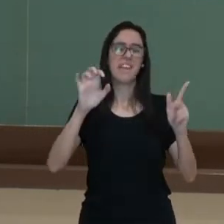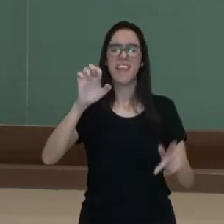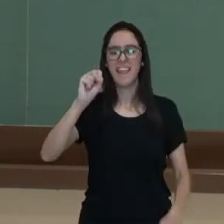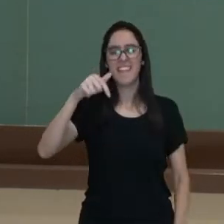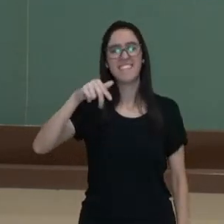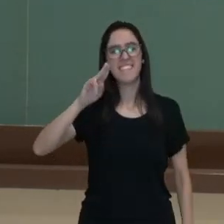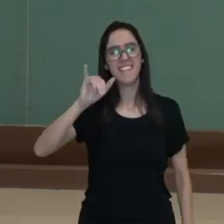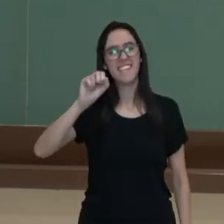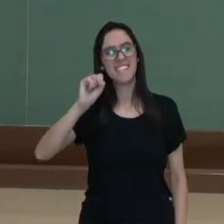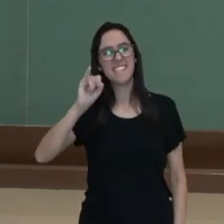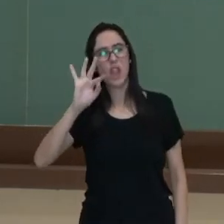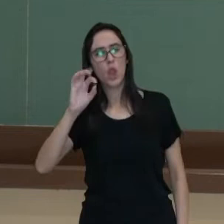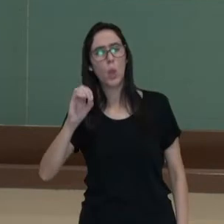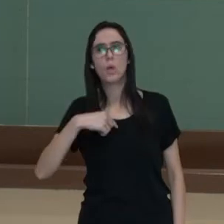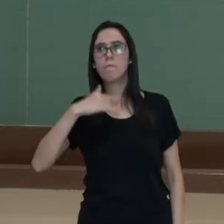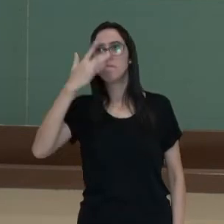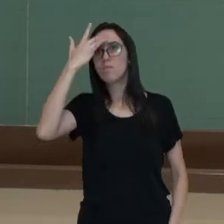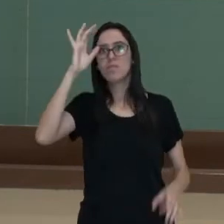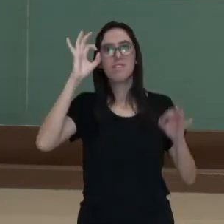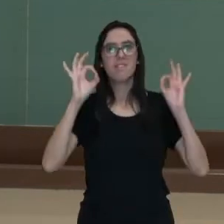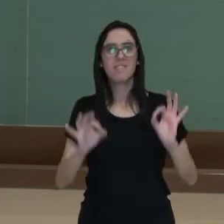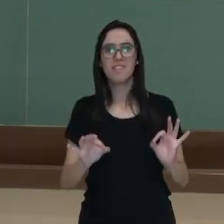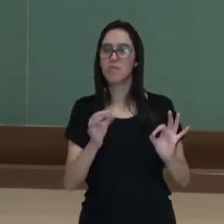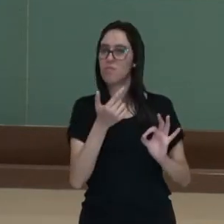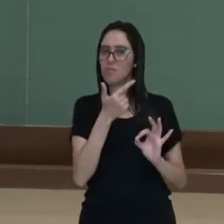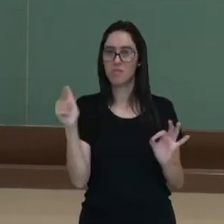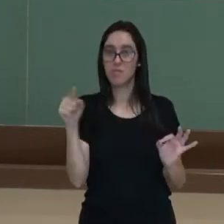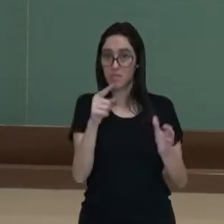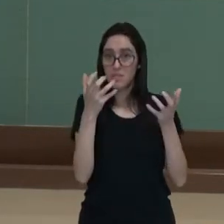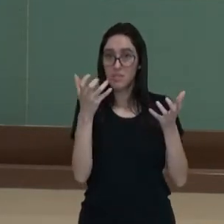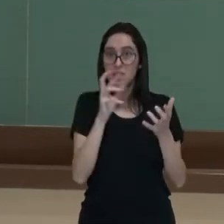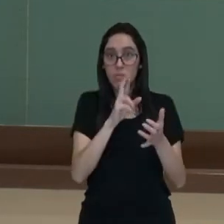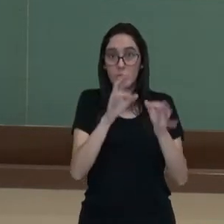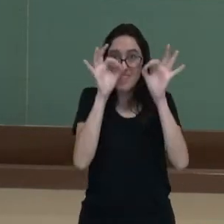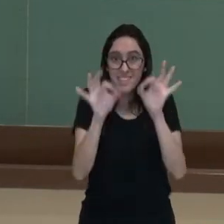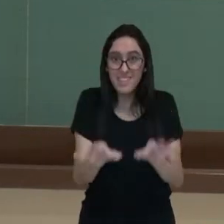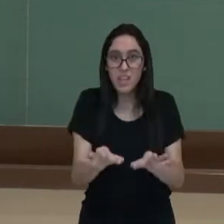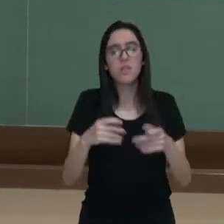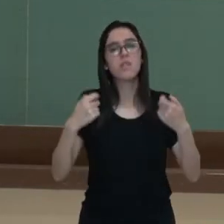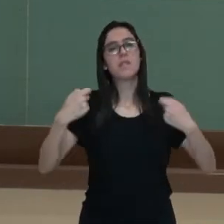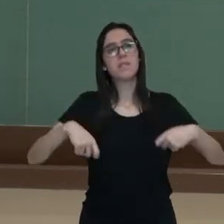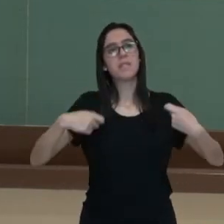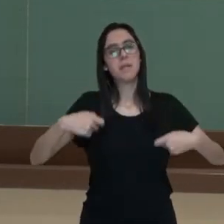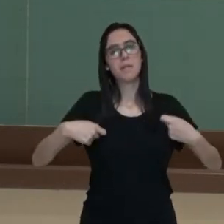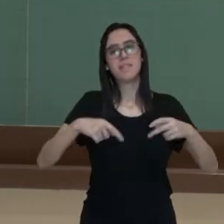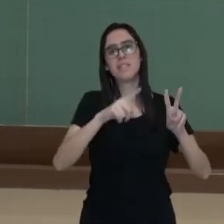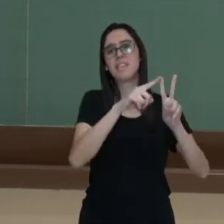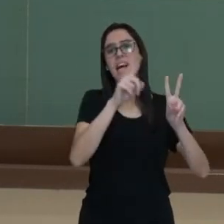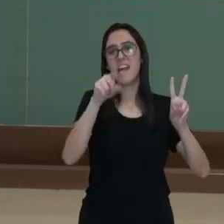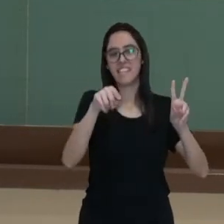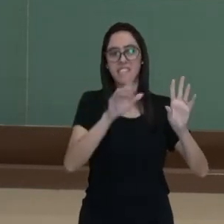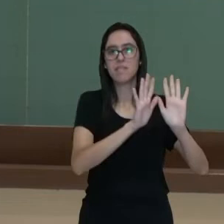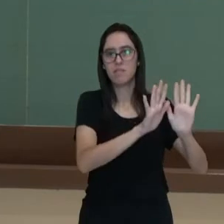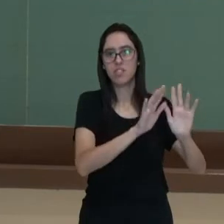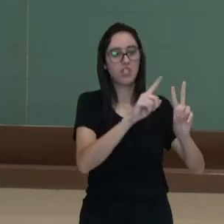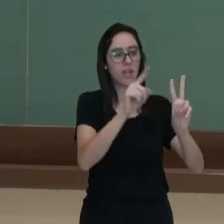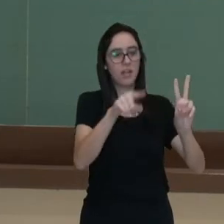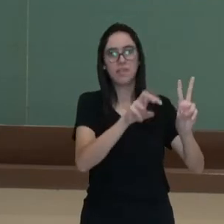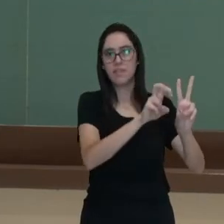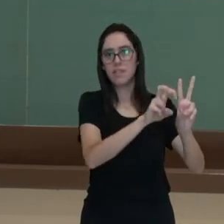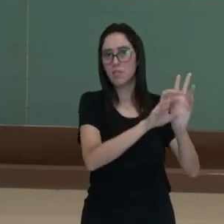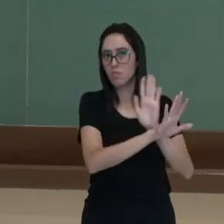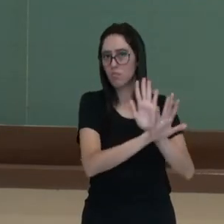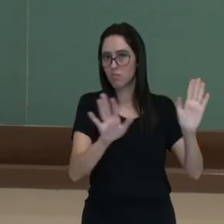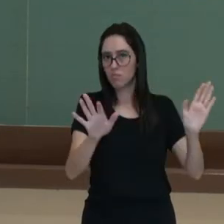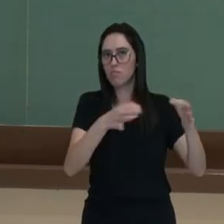não sabe exatamente. Você quer responder exato? Você tem que responder na forma de raiz. Raiz de 5. Aí você